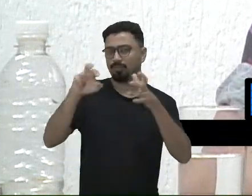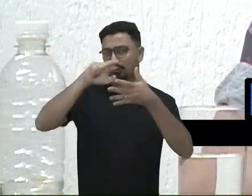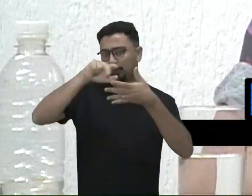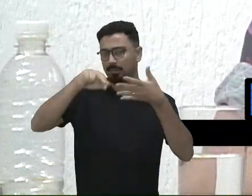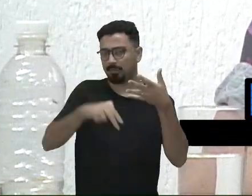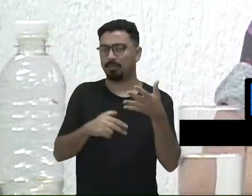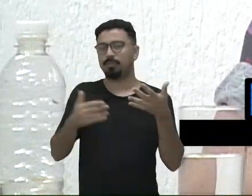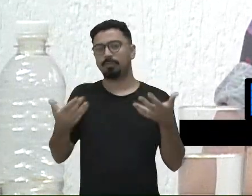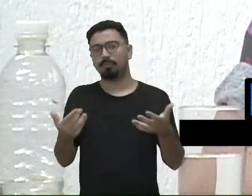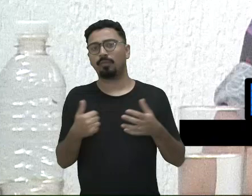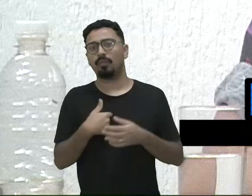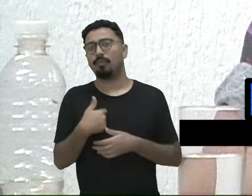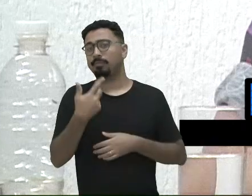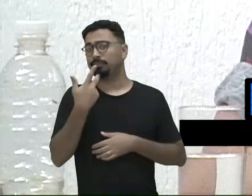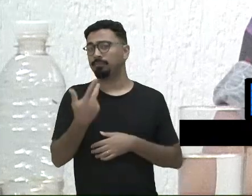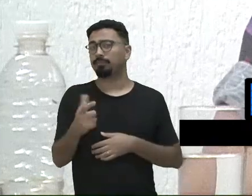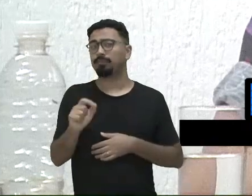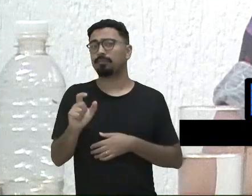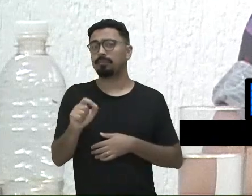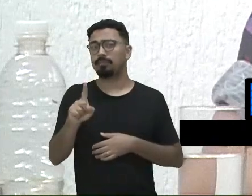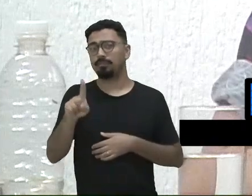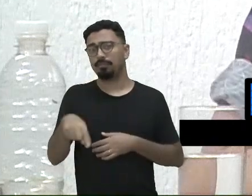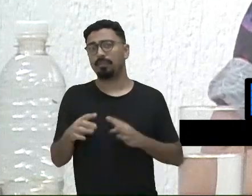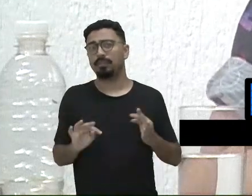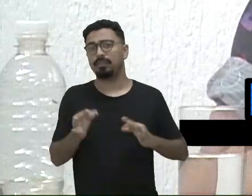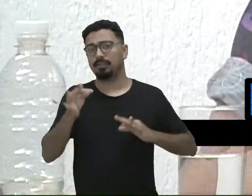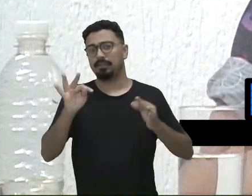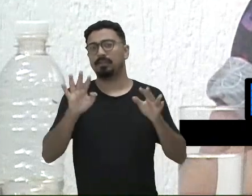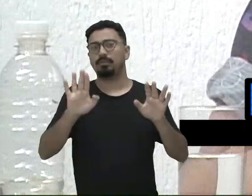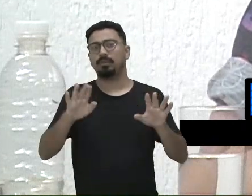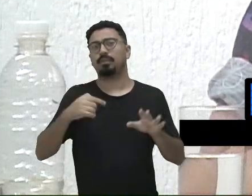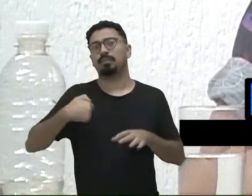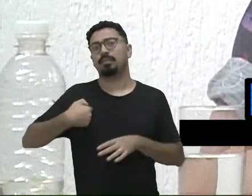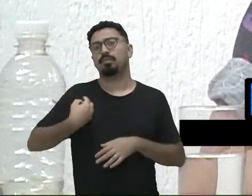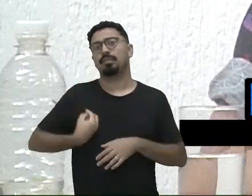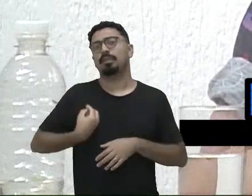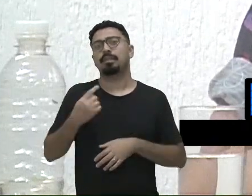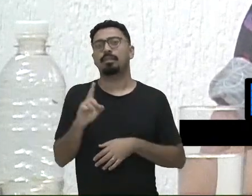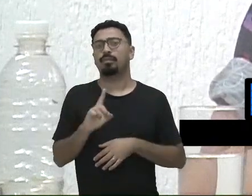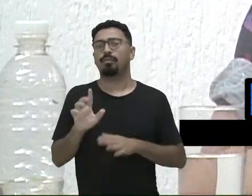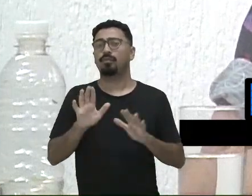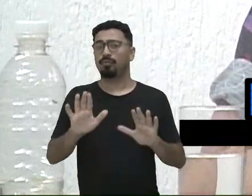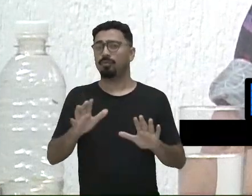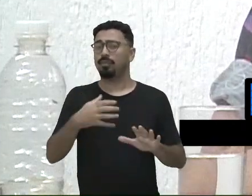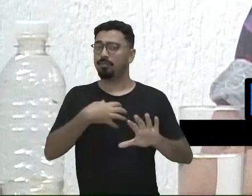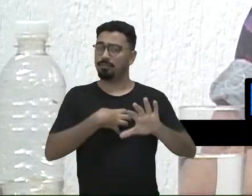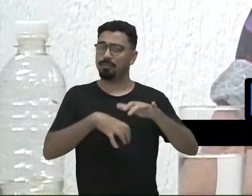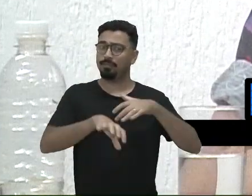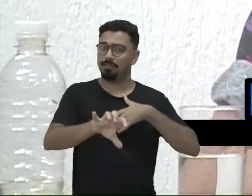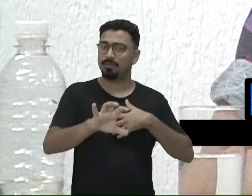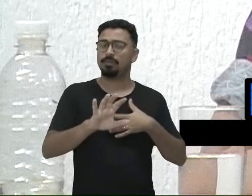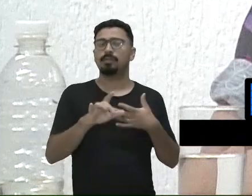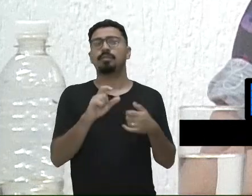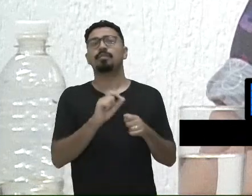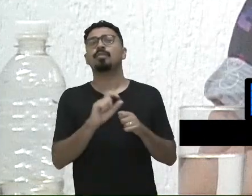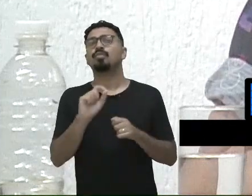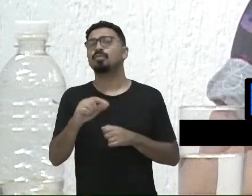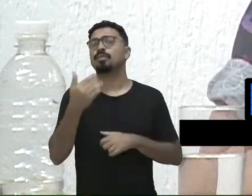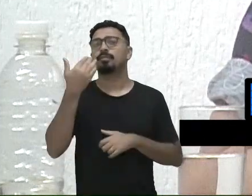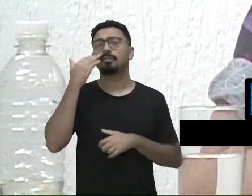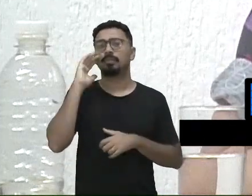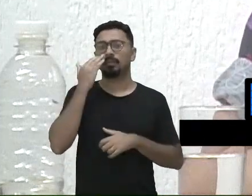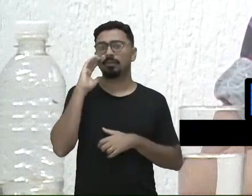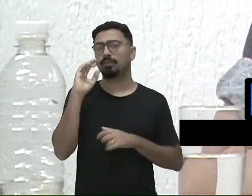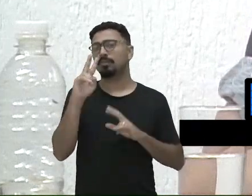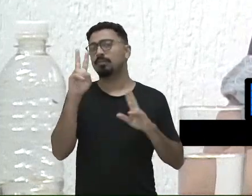aqui de algo como técnica, mas que eu não vivo, mas que a minha empatia me faz entender o